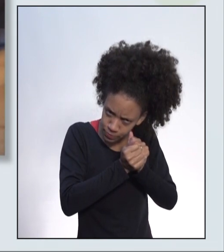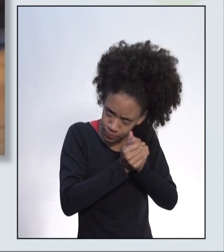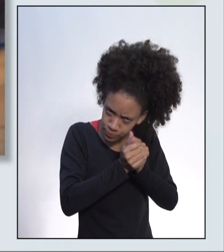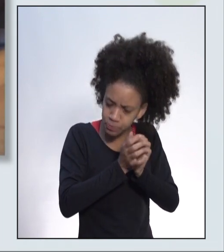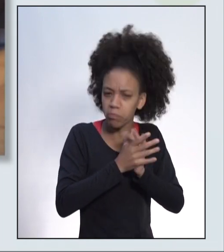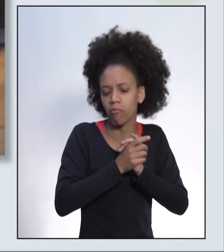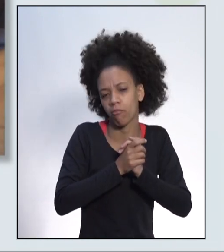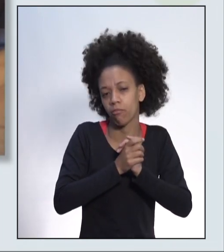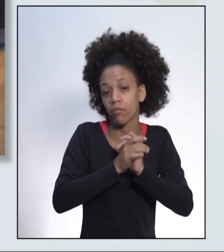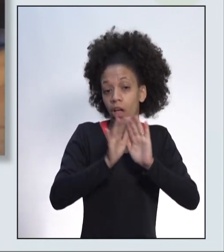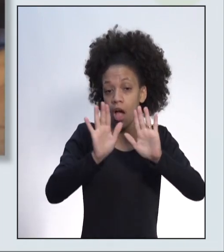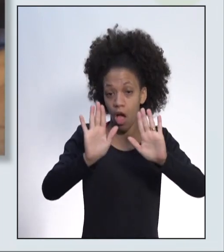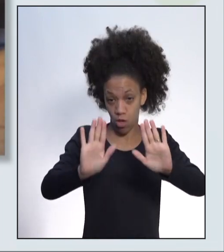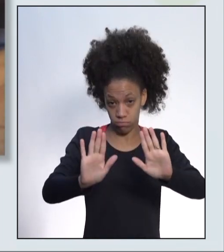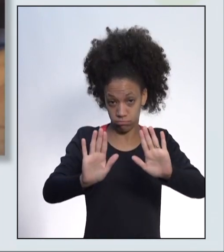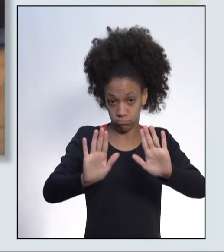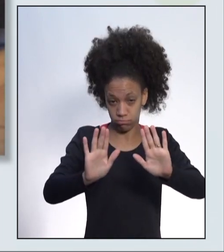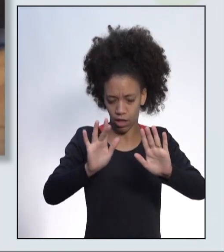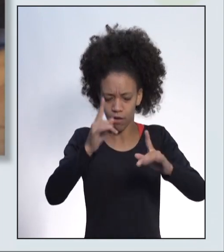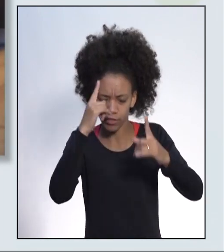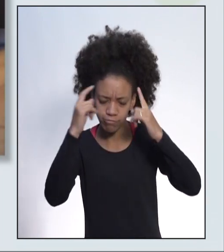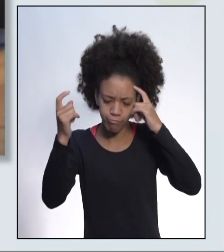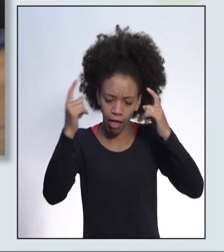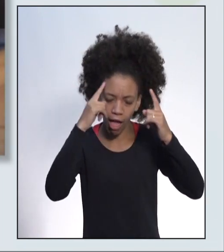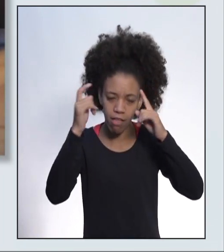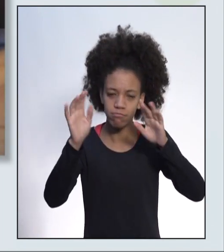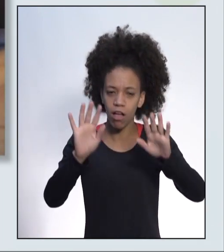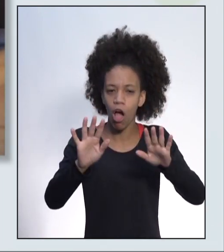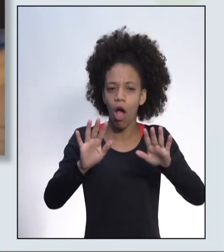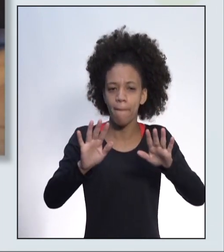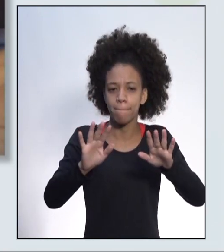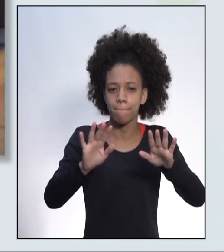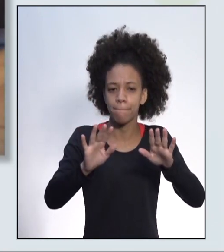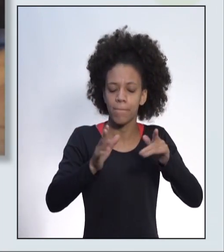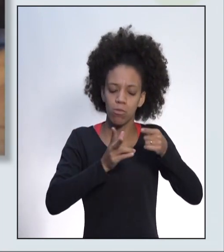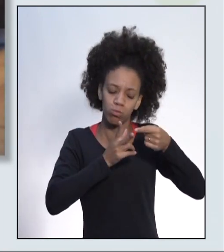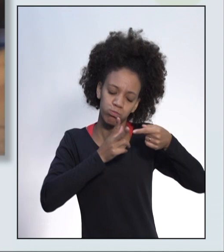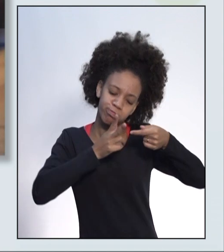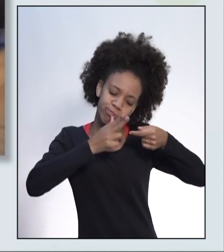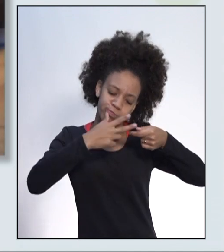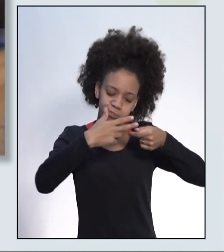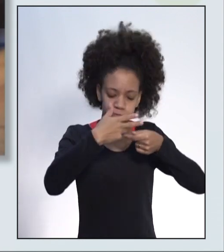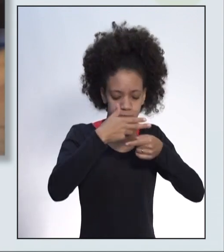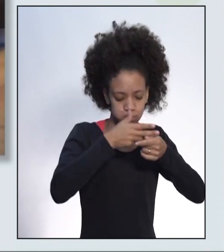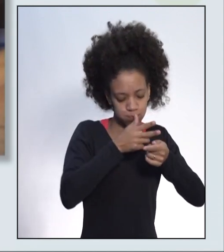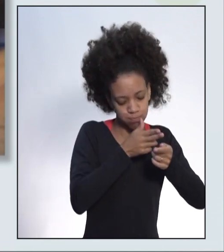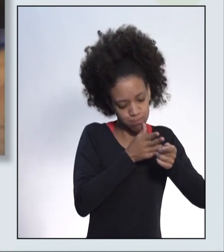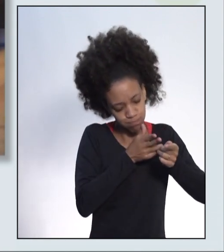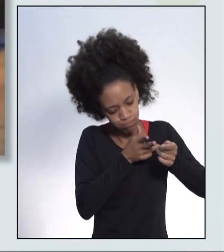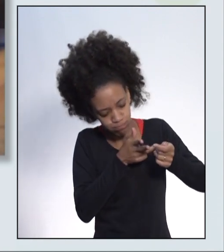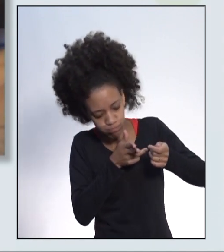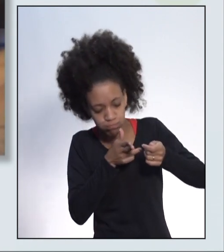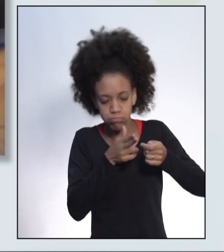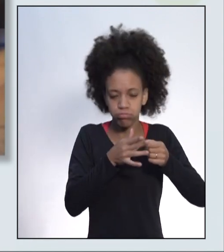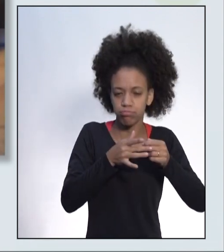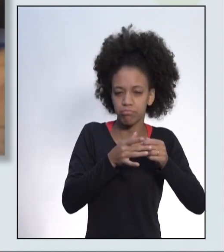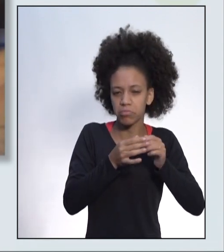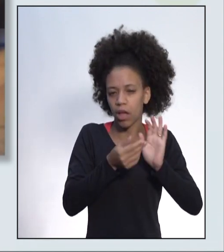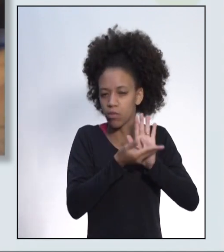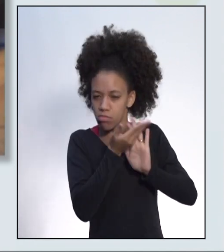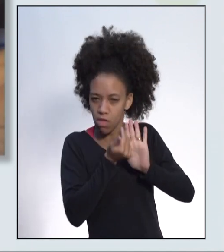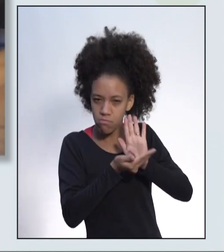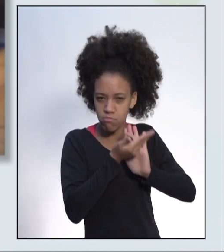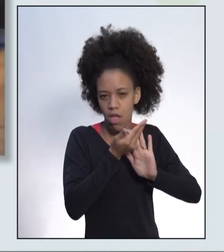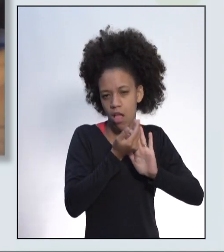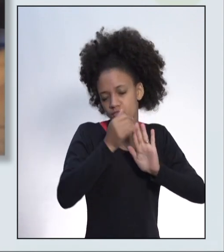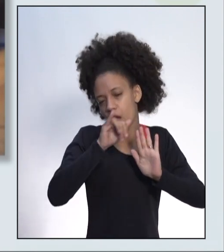Bom, então aqui eu tenho as minhas ideias. Eu recortei algumas dessas figurinhas aqui, aproveitando